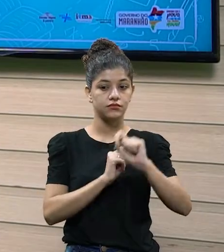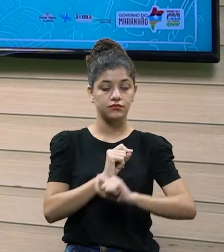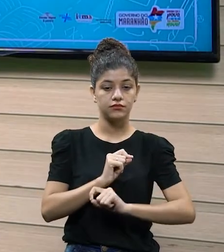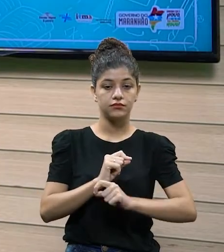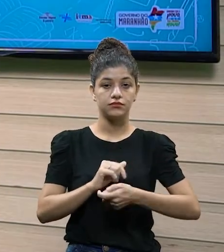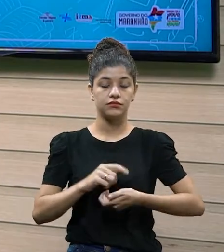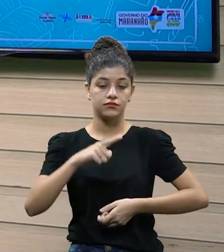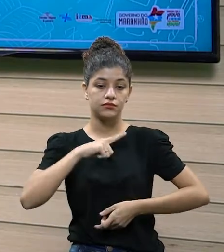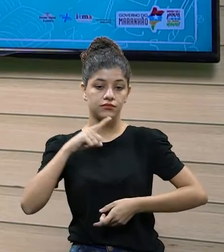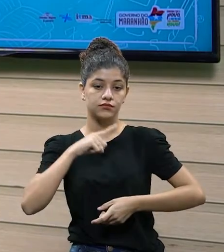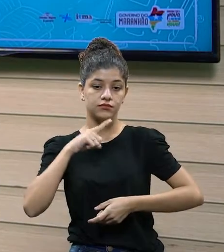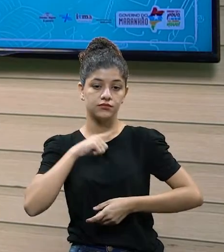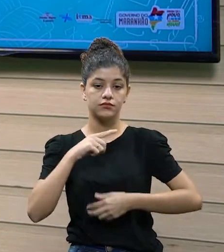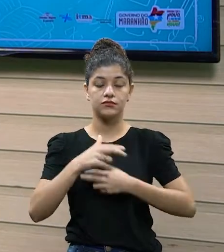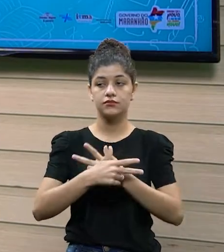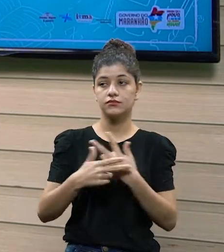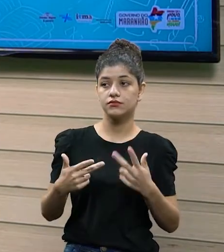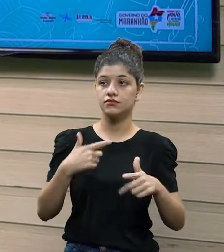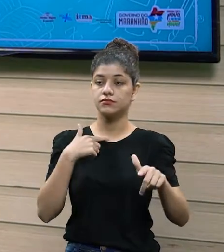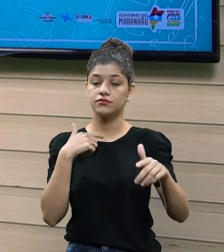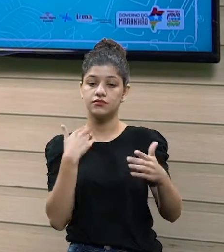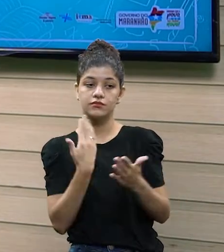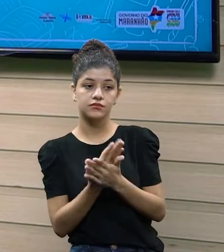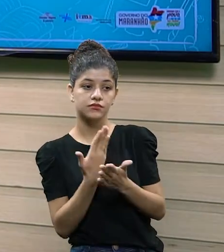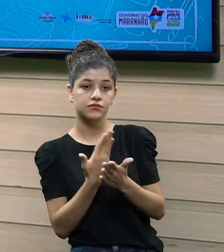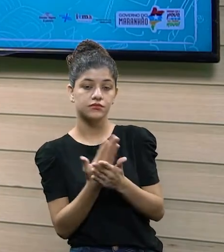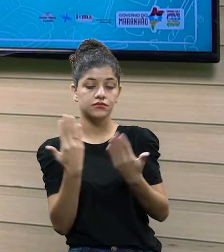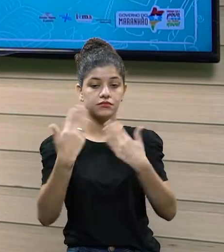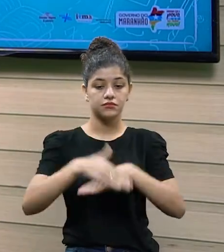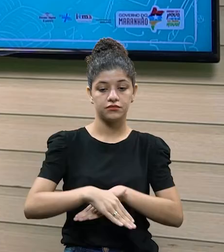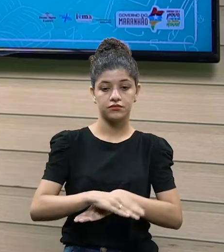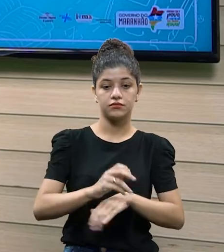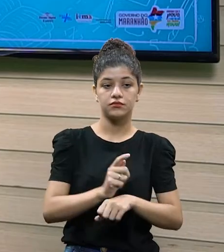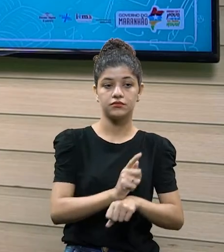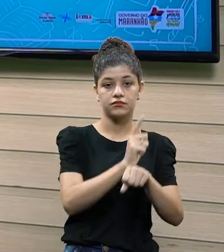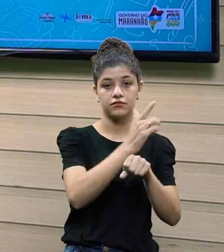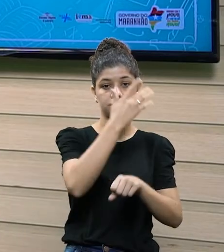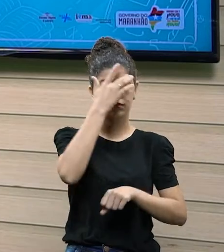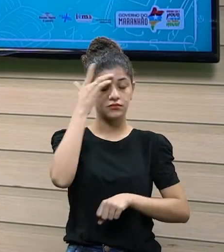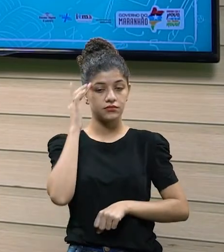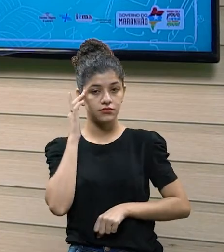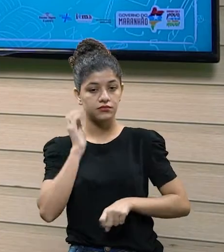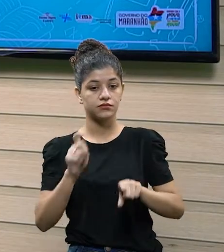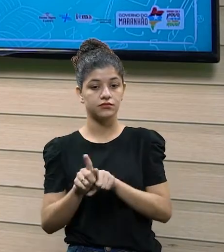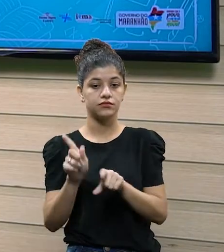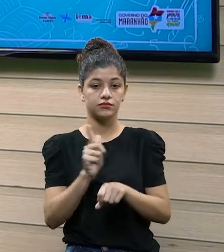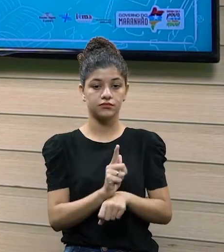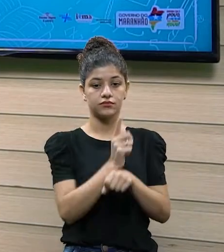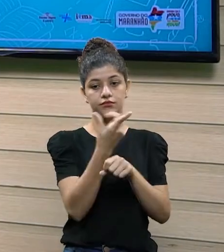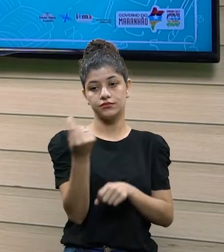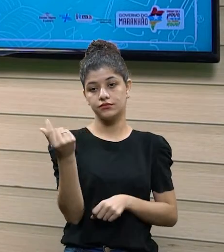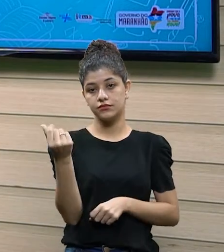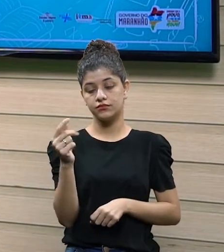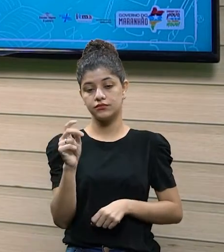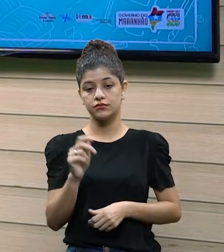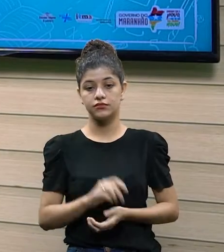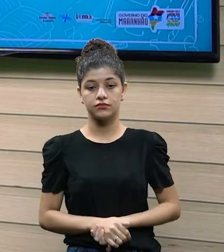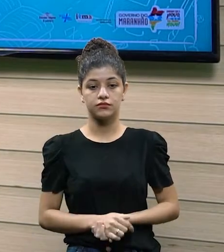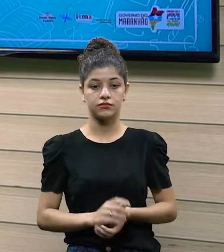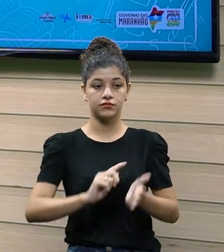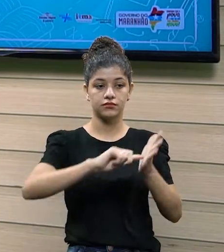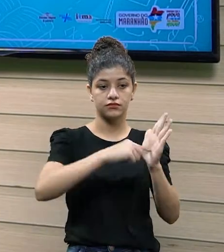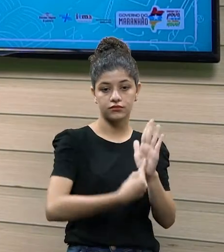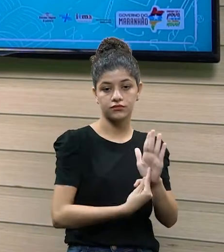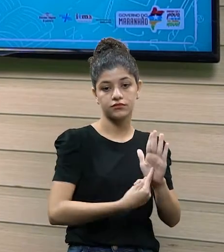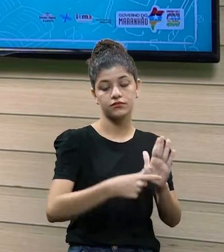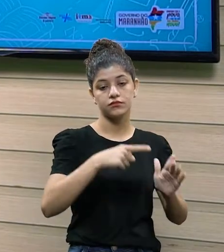teoria, eu costumo dizer, eu vou fazer uma prova sobre gestão de pessoas e uma prova sobre gestão financeira. Talvez em relação à nota teórica, você tire uma